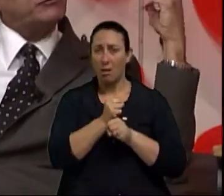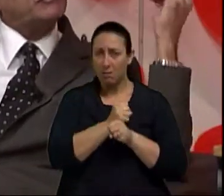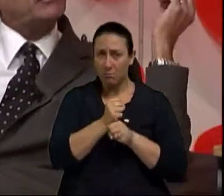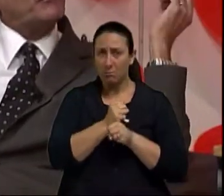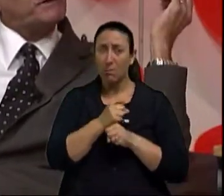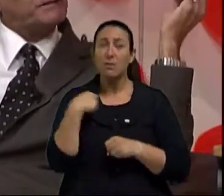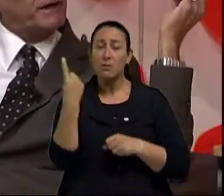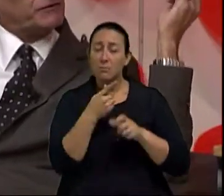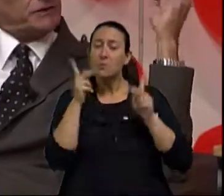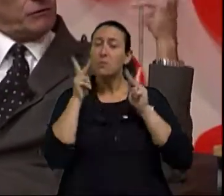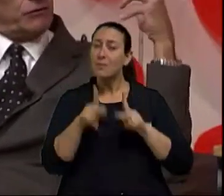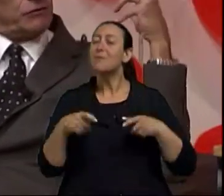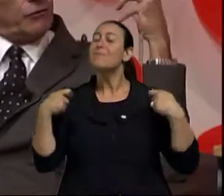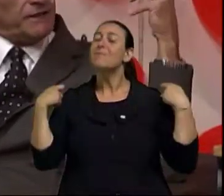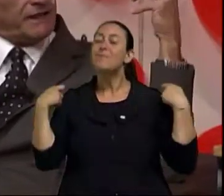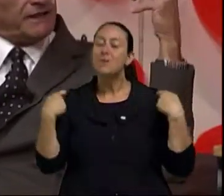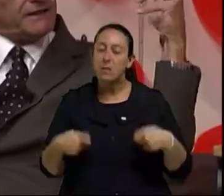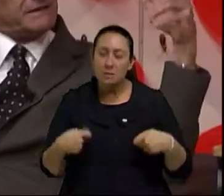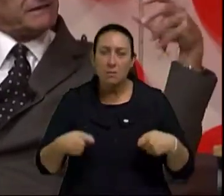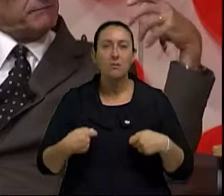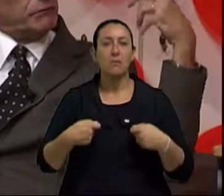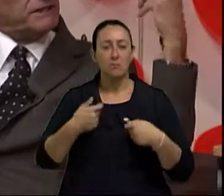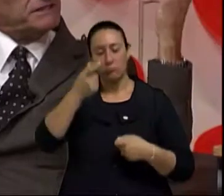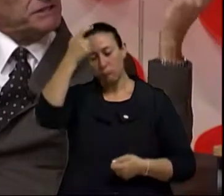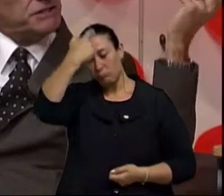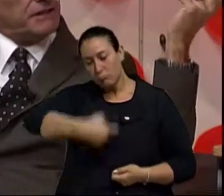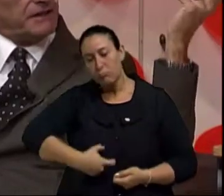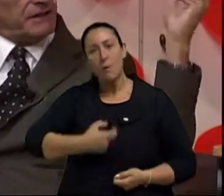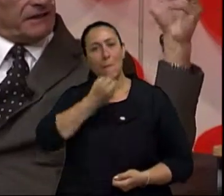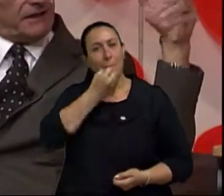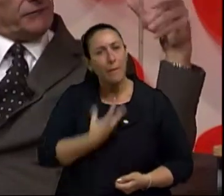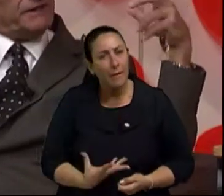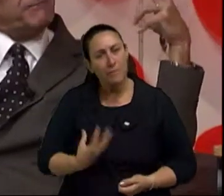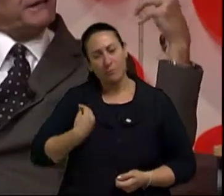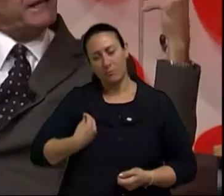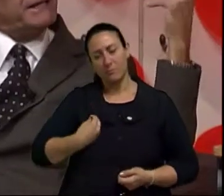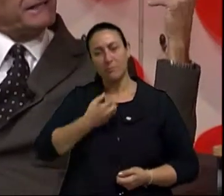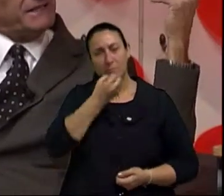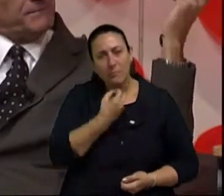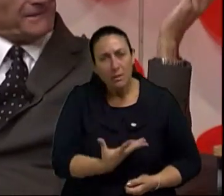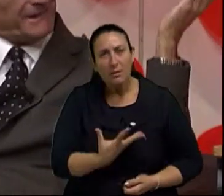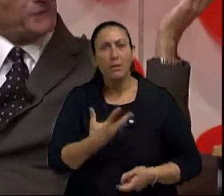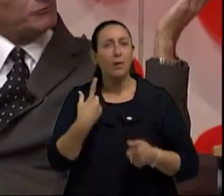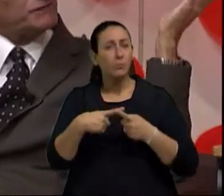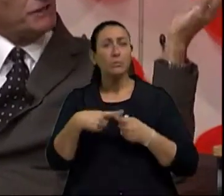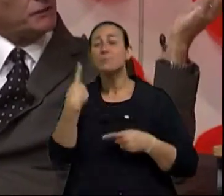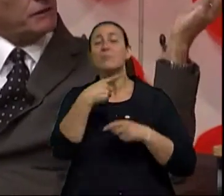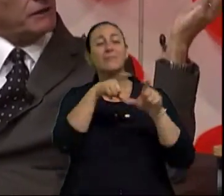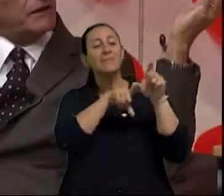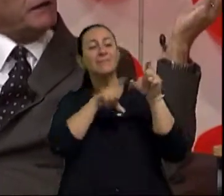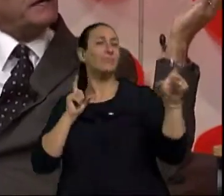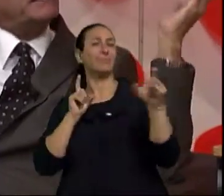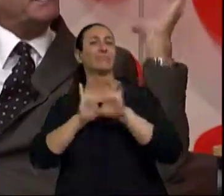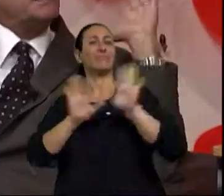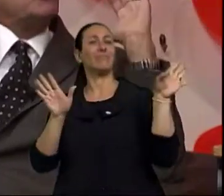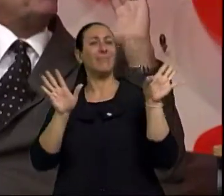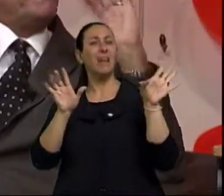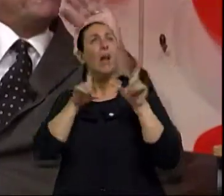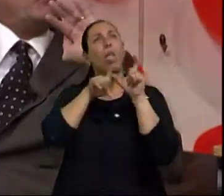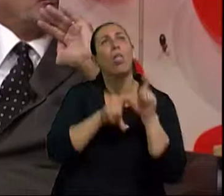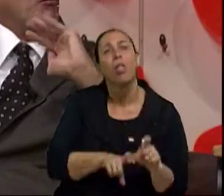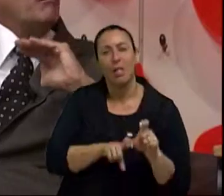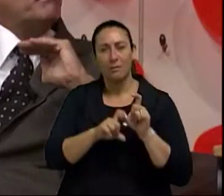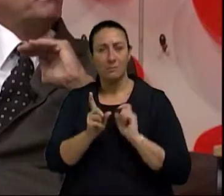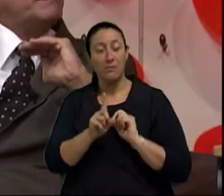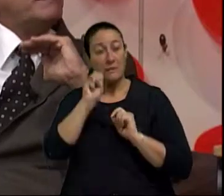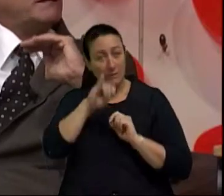envelhecer funcionalmente bem, ou seja, com autonomia, sabendo decidir, tendo independência, sem precisar de auxílio. Uhum. E aí isso